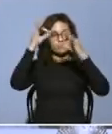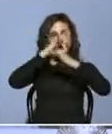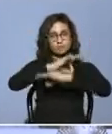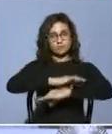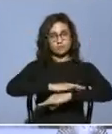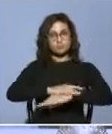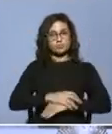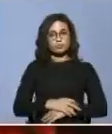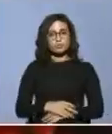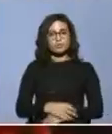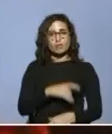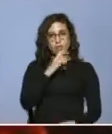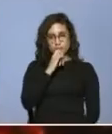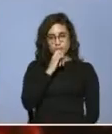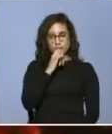Santo.